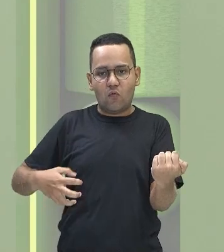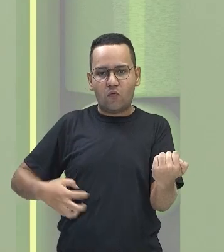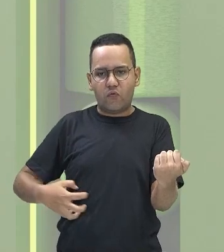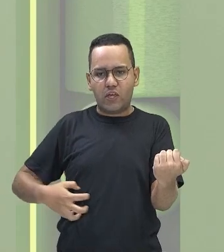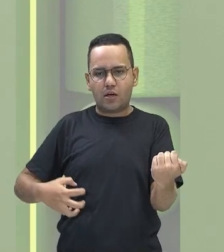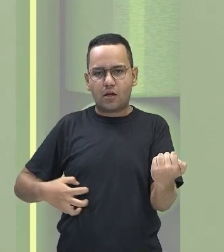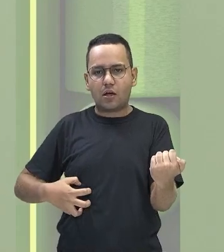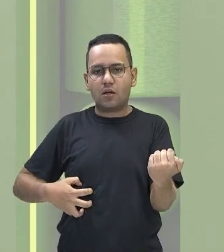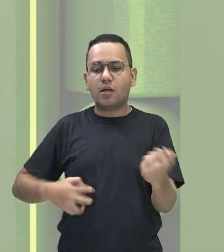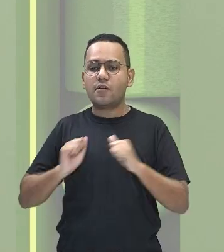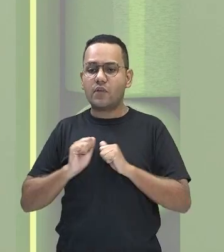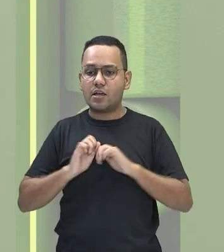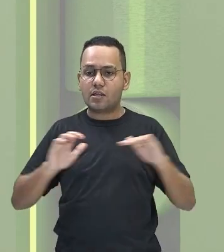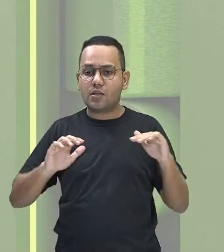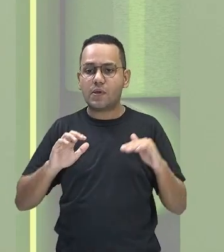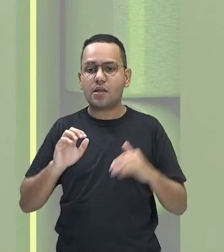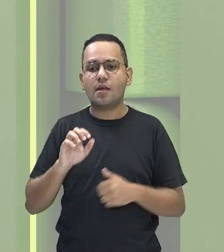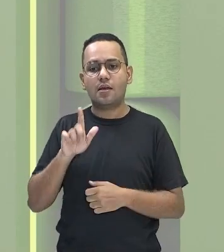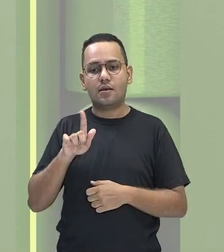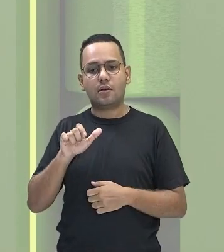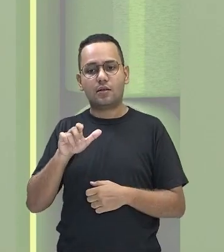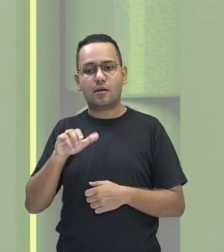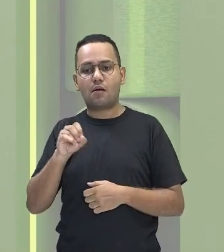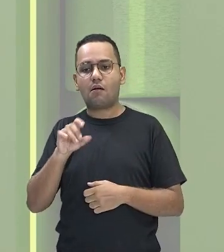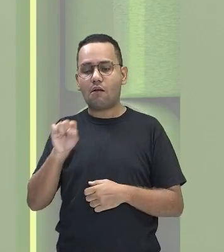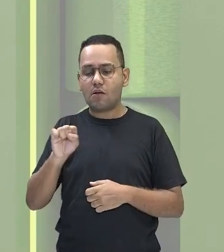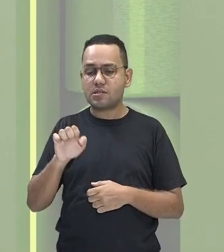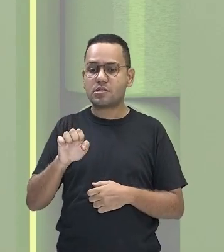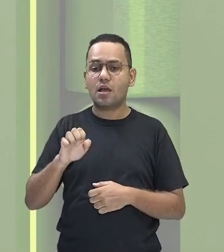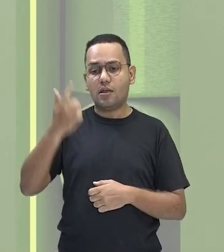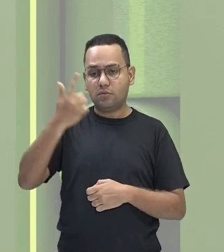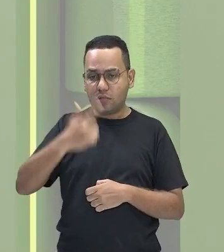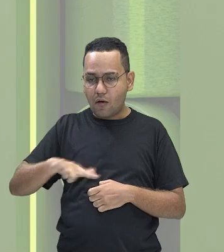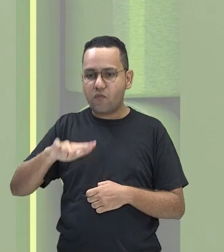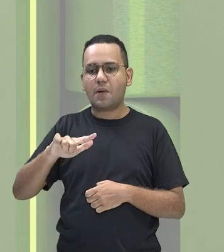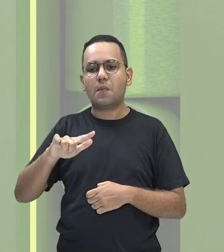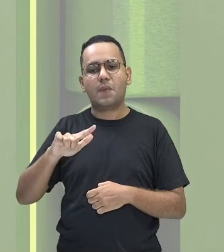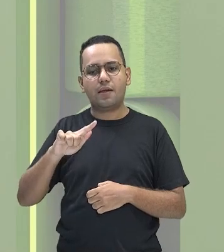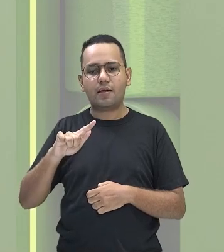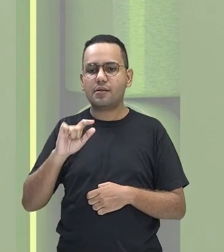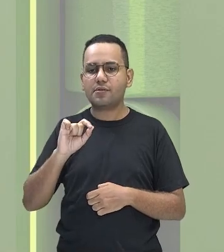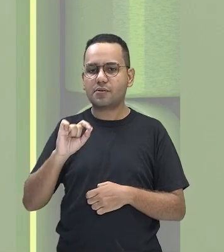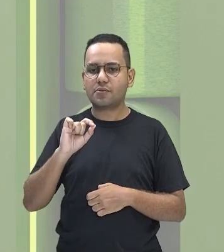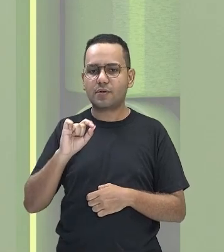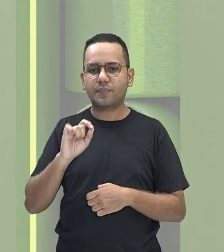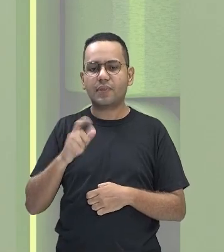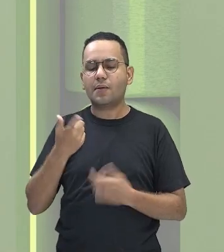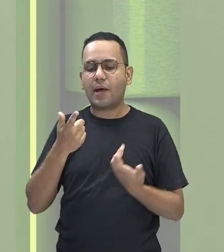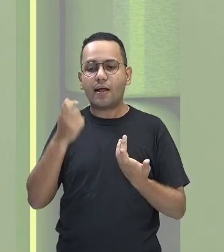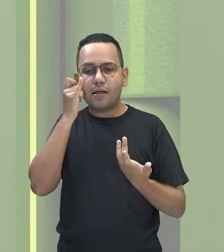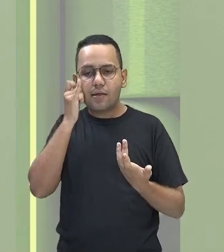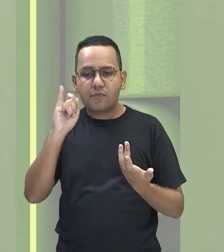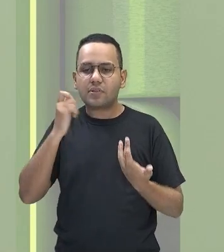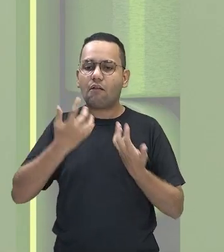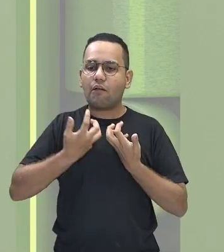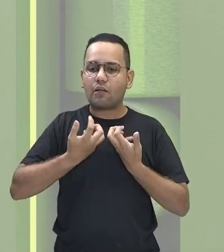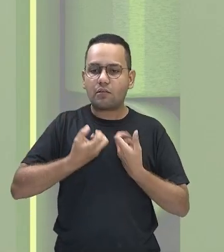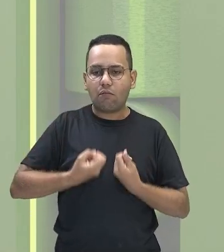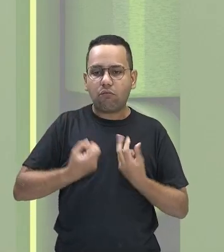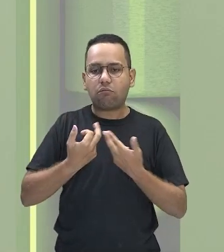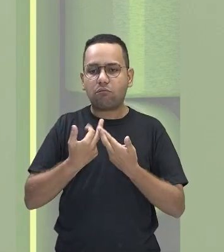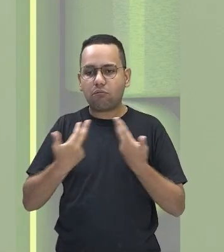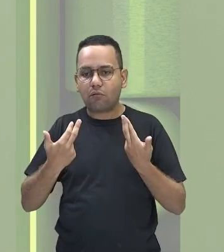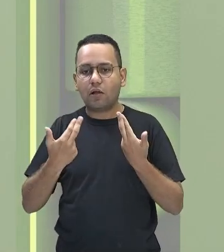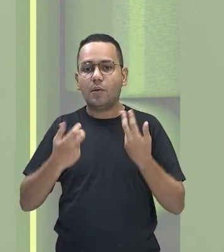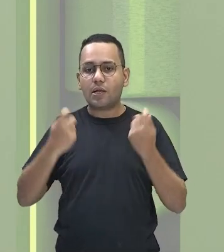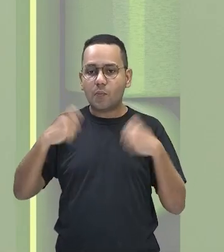de glicose de volta para o sangue e voltar aquela energia, combater o cansaço, dar um tempo para a pessoa se recuperar até conseguir